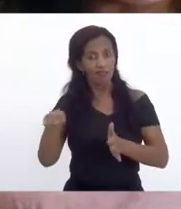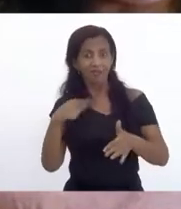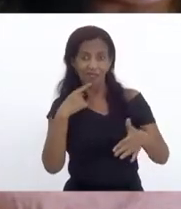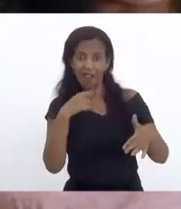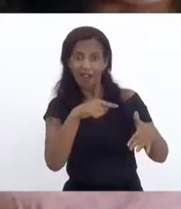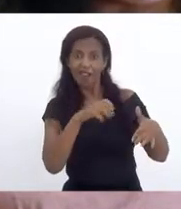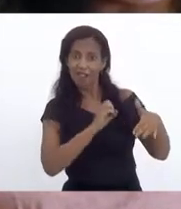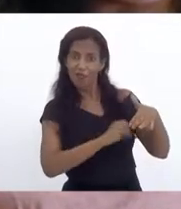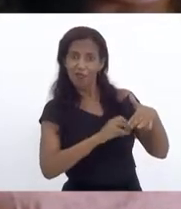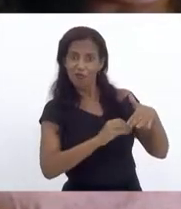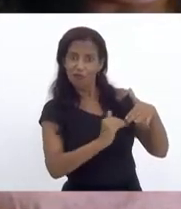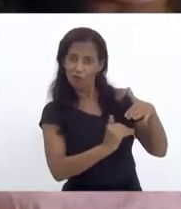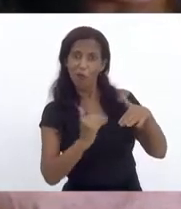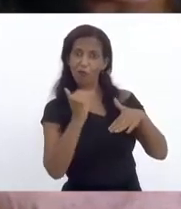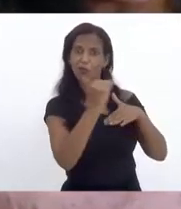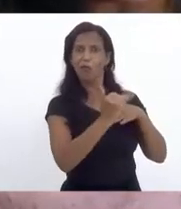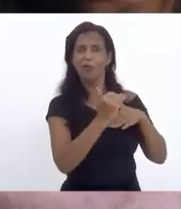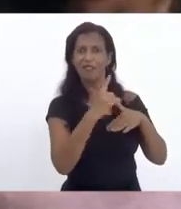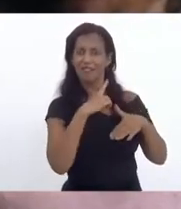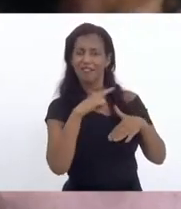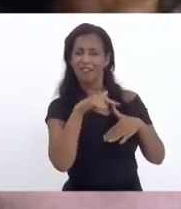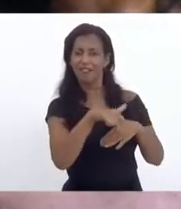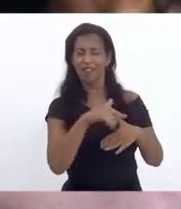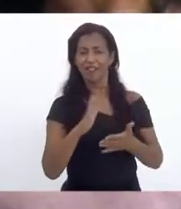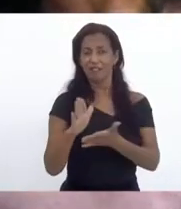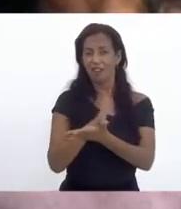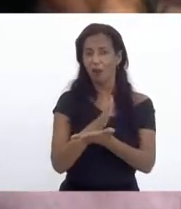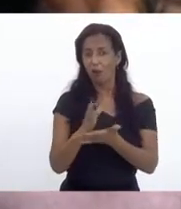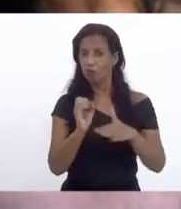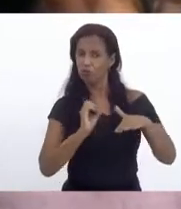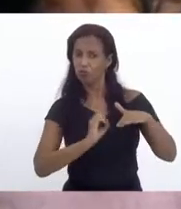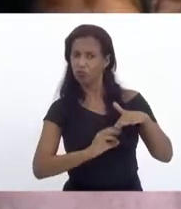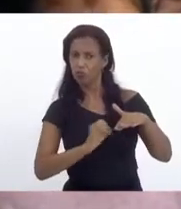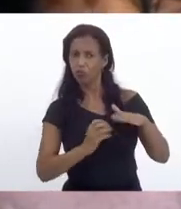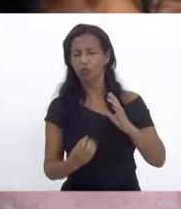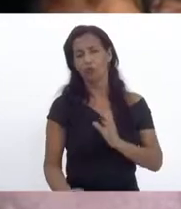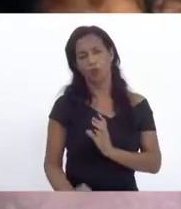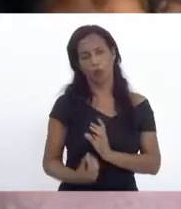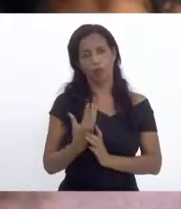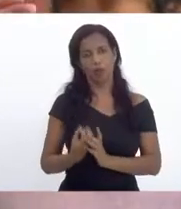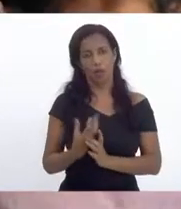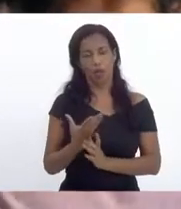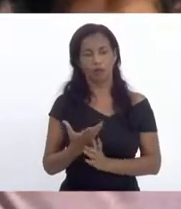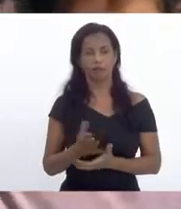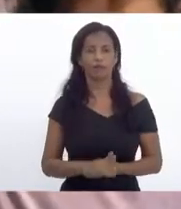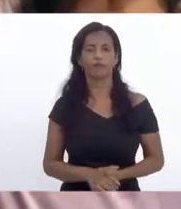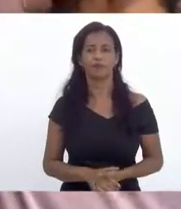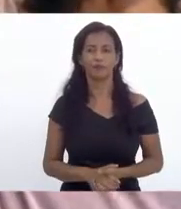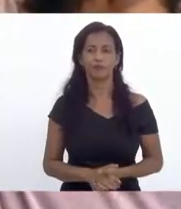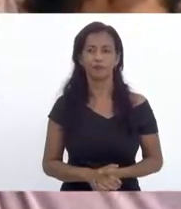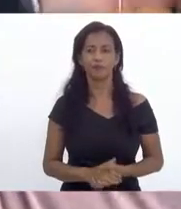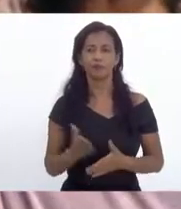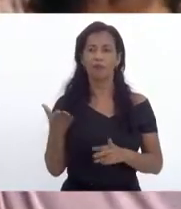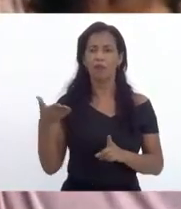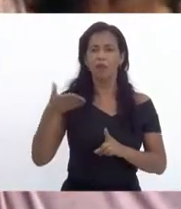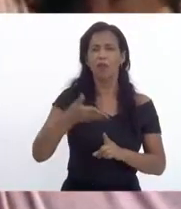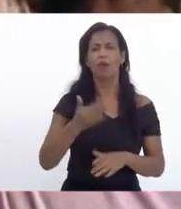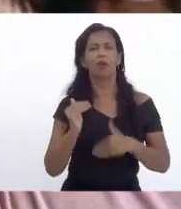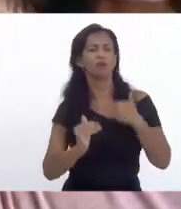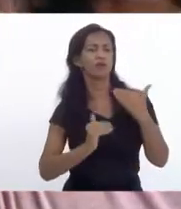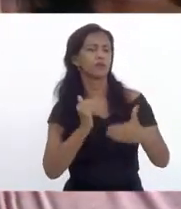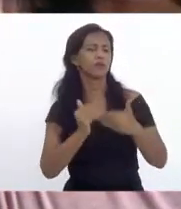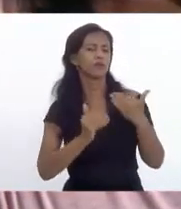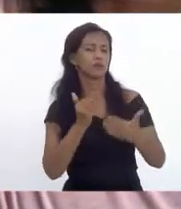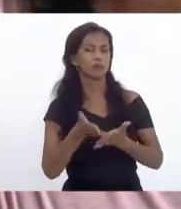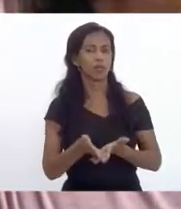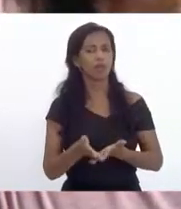Soberano. Então, alguns fundos foram criados, inclusive focando